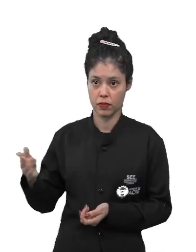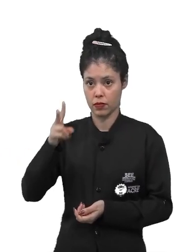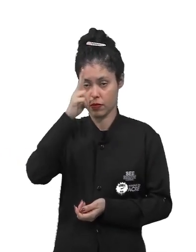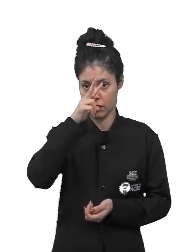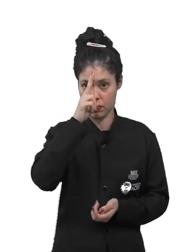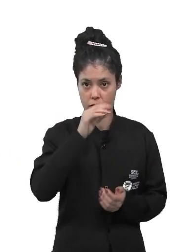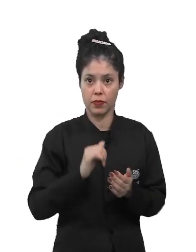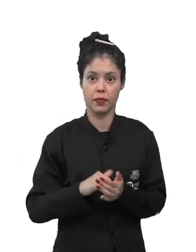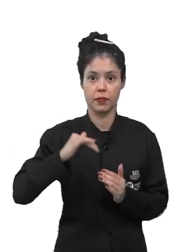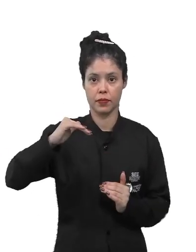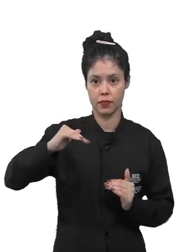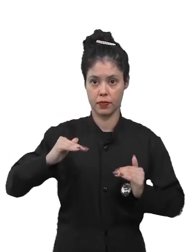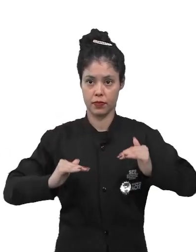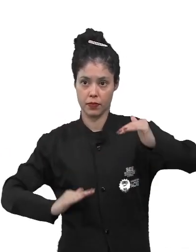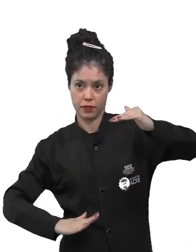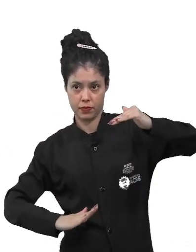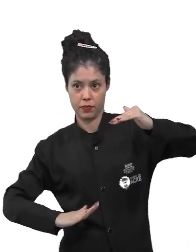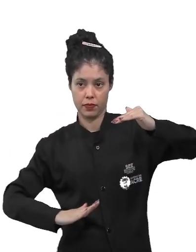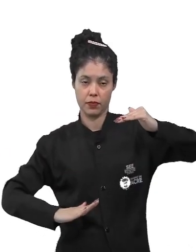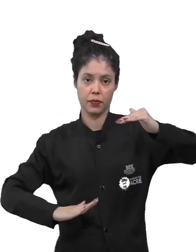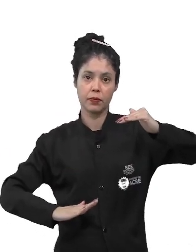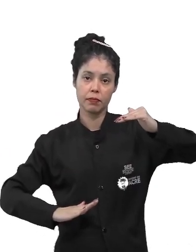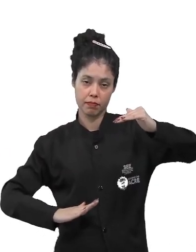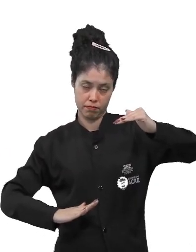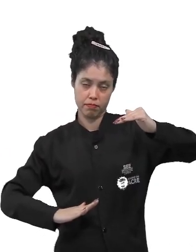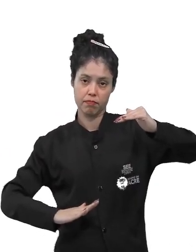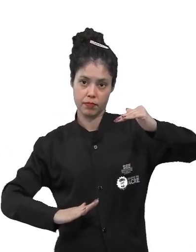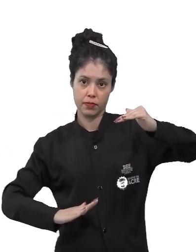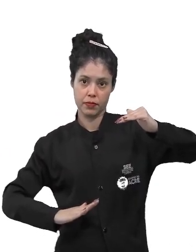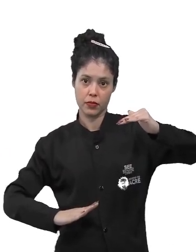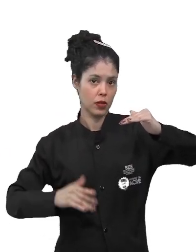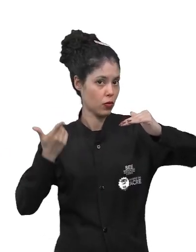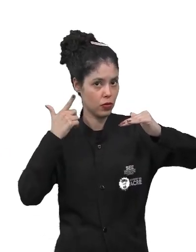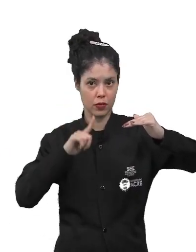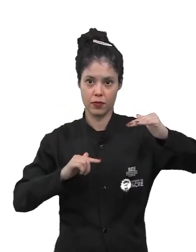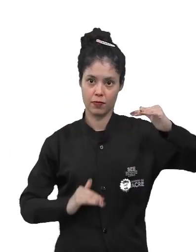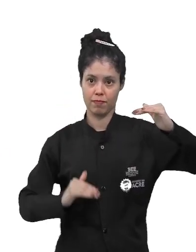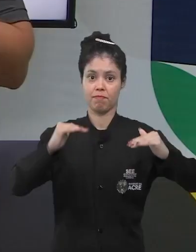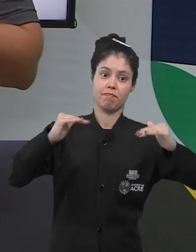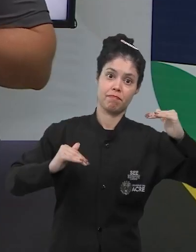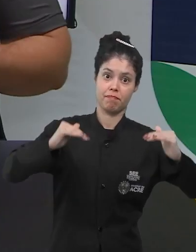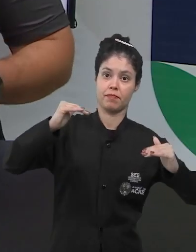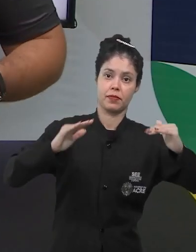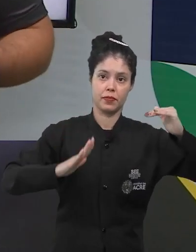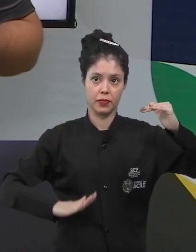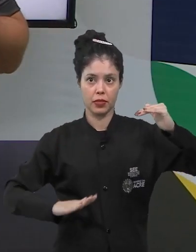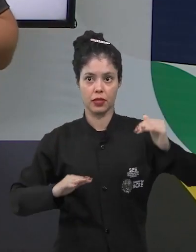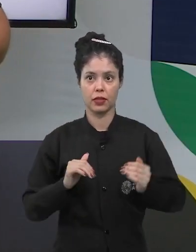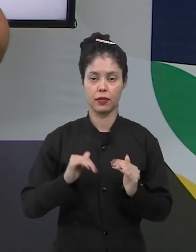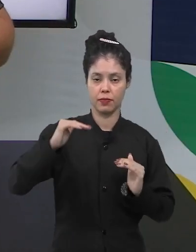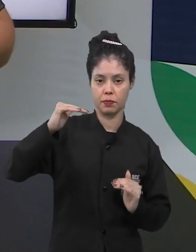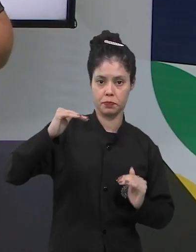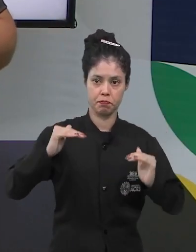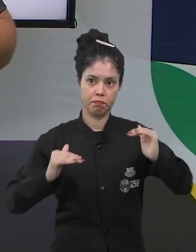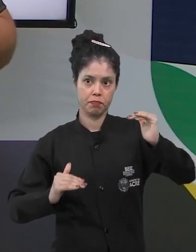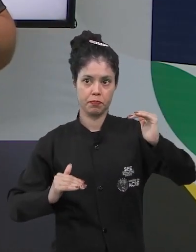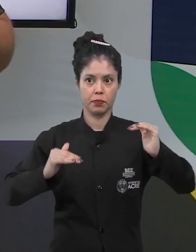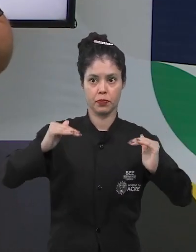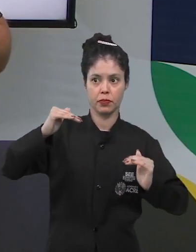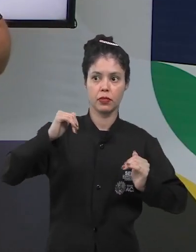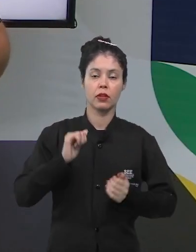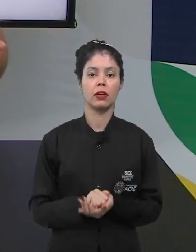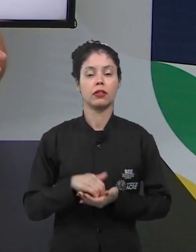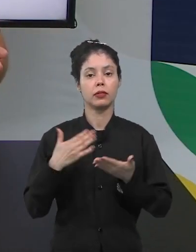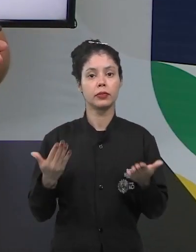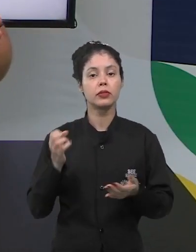quando tinha um peso a mais de um lado da gangorra, ela descia e você não subia, você não conseguia, né, ter esse balanceamento? E